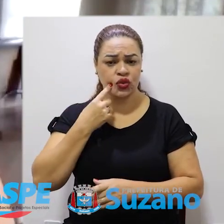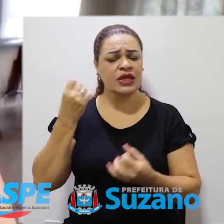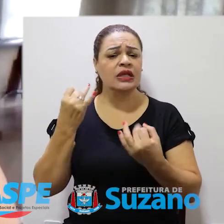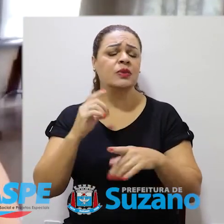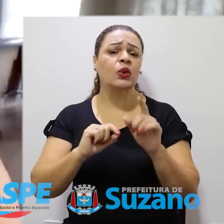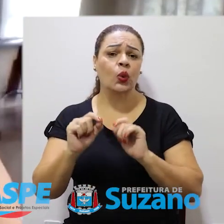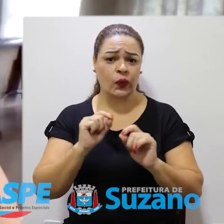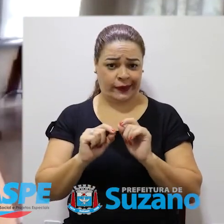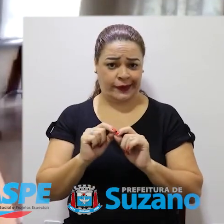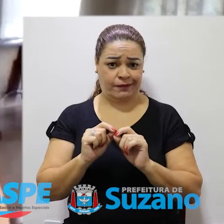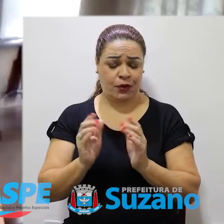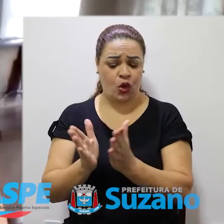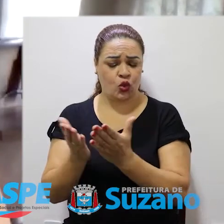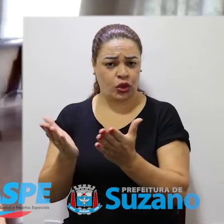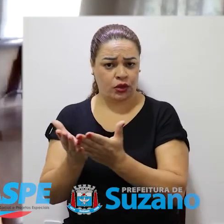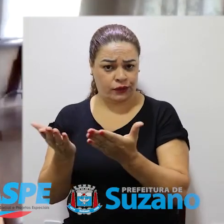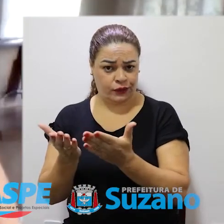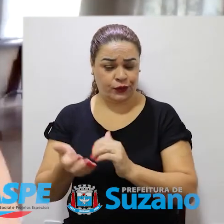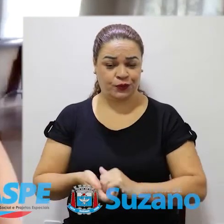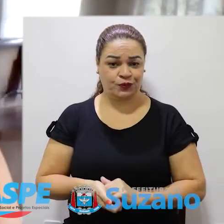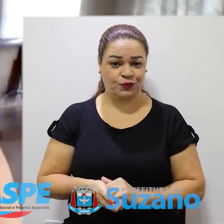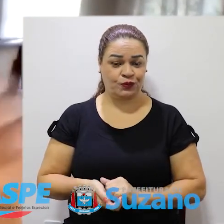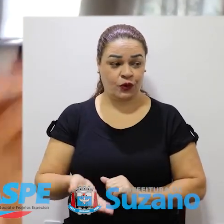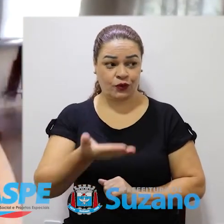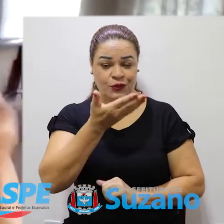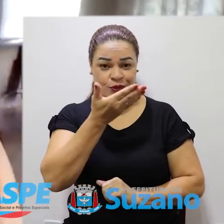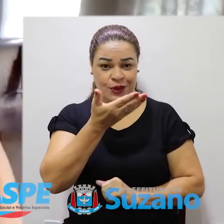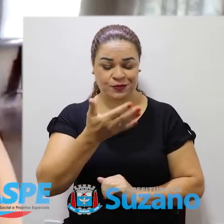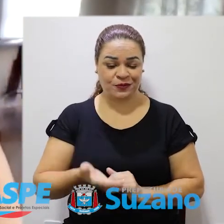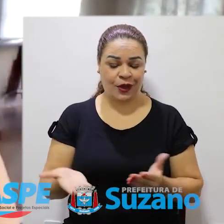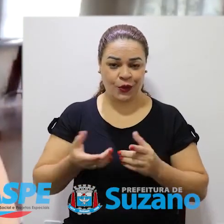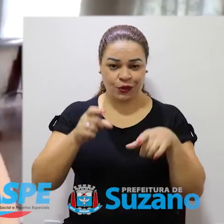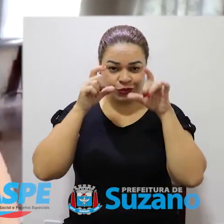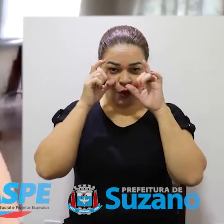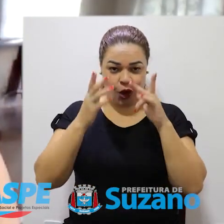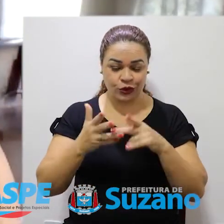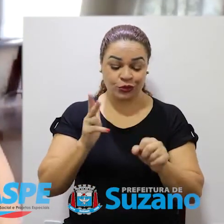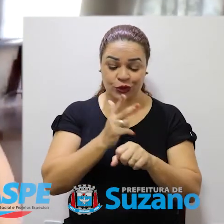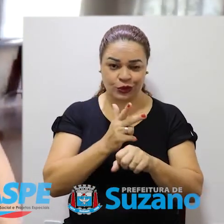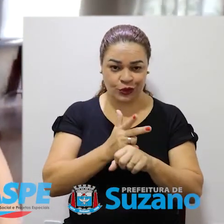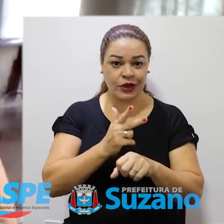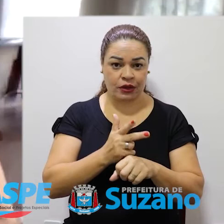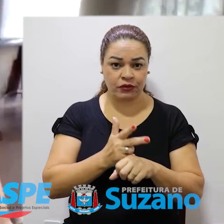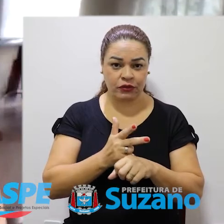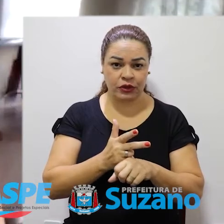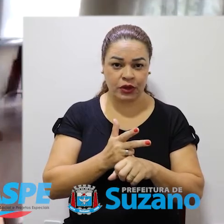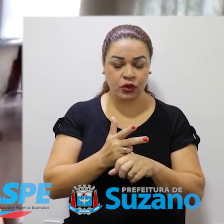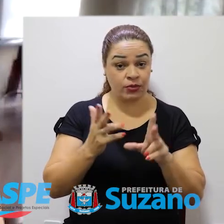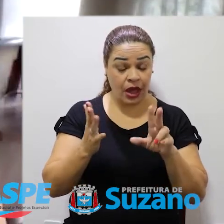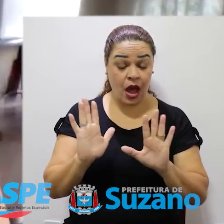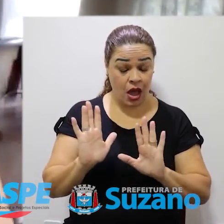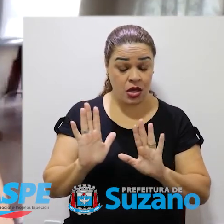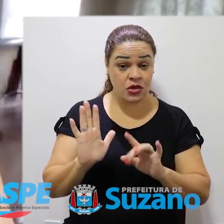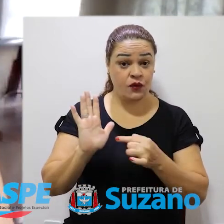pra gente um texto. Eu vou pôr o óculos, eu estava sem óculos porque estou gravando aqui, está bem o reflexo do meu anel de